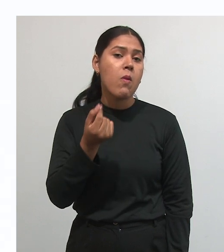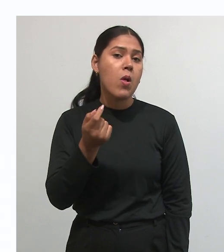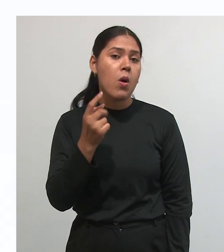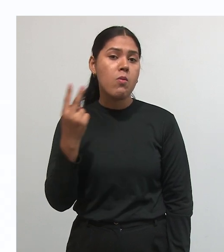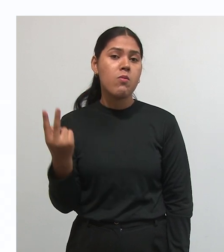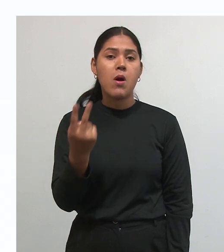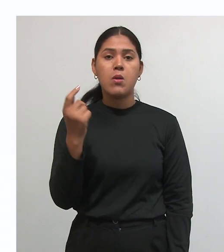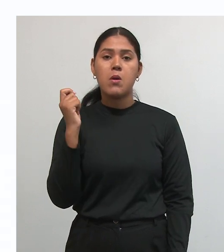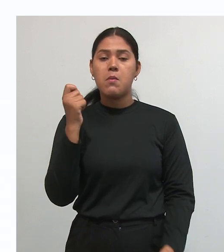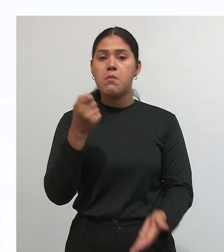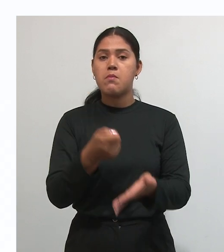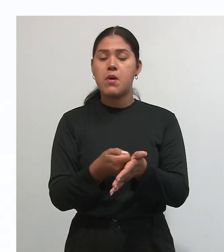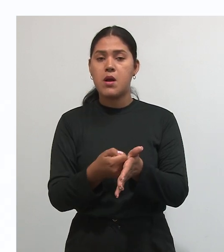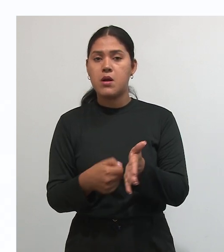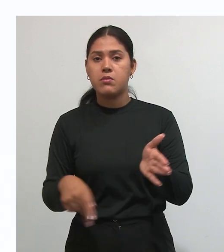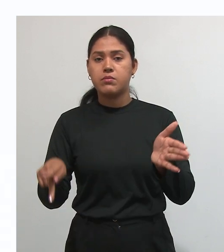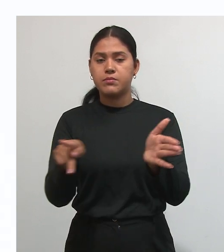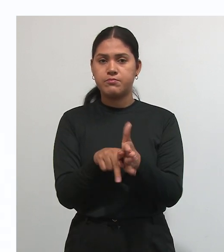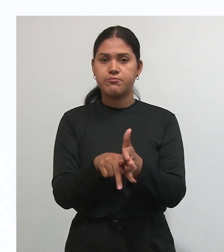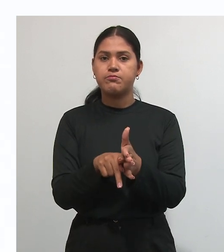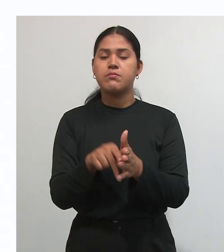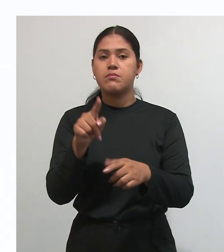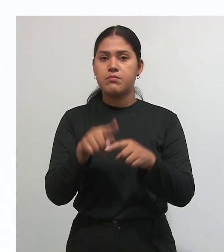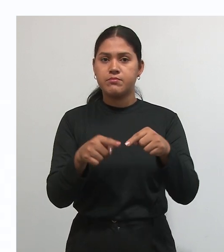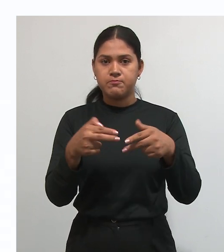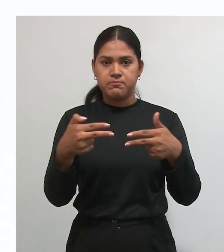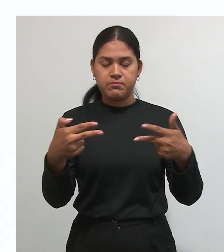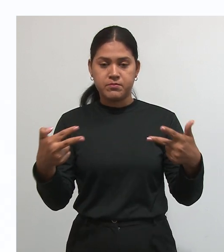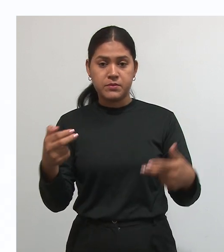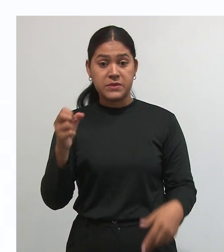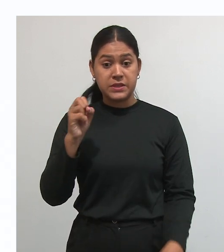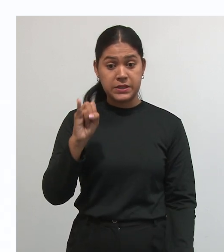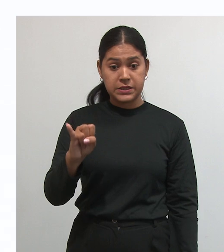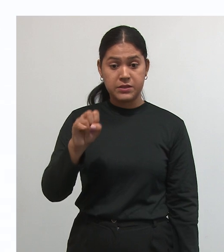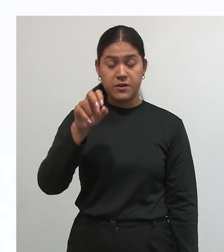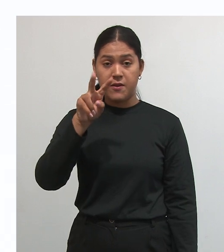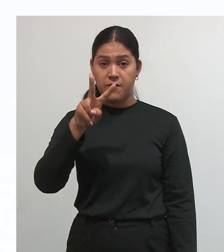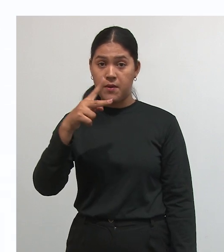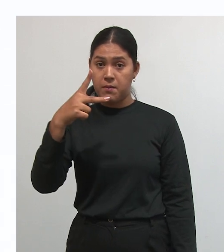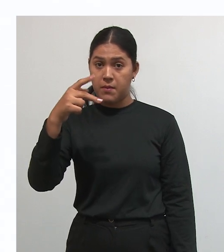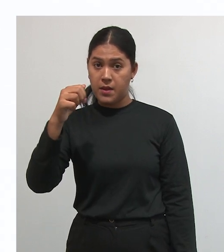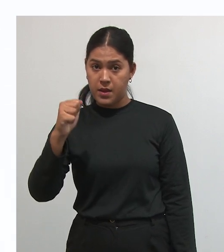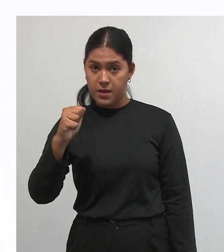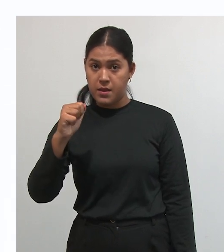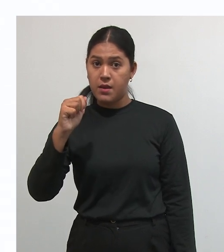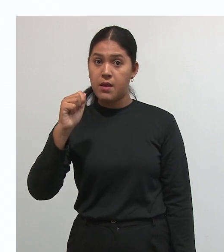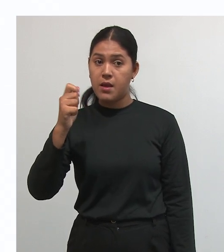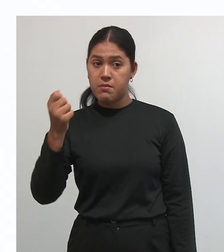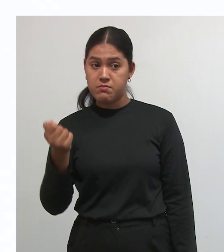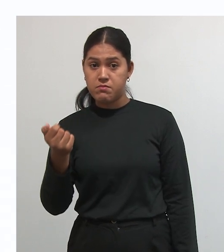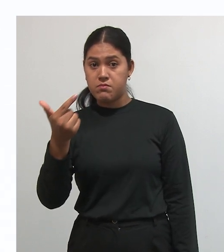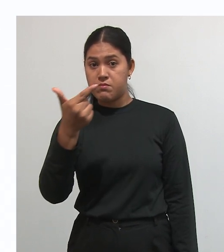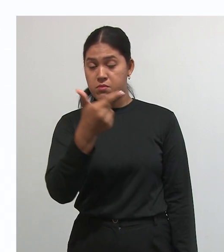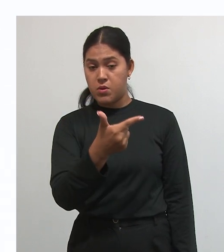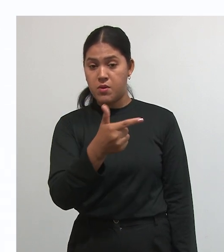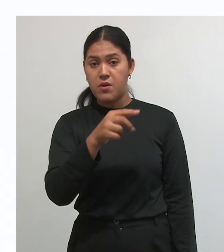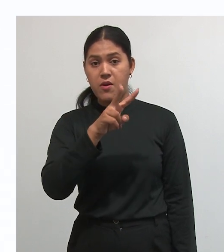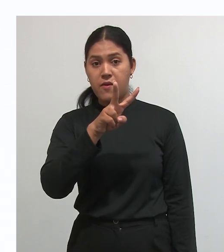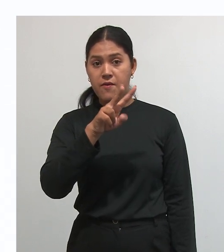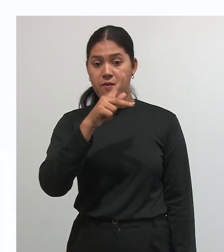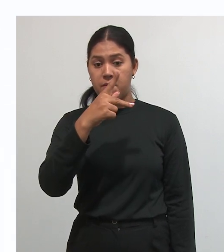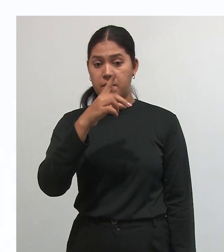Então vamos ver, se for o VPA, né, for maior que VPD, teremos o resultado